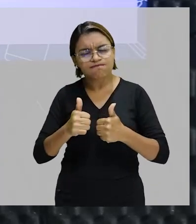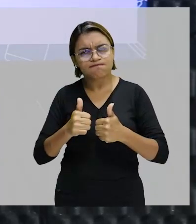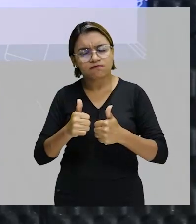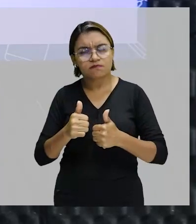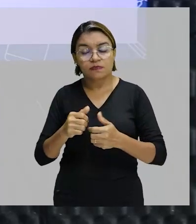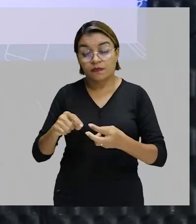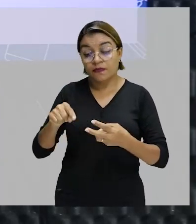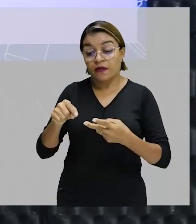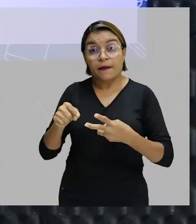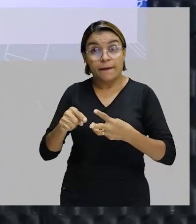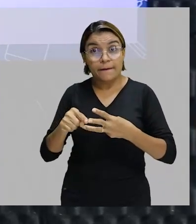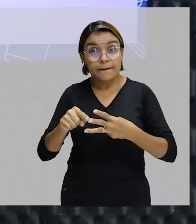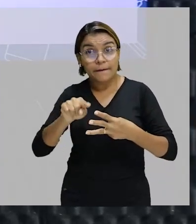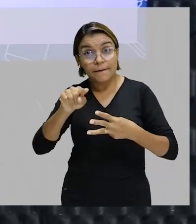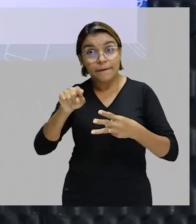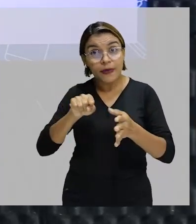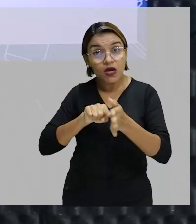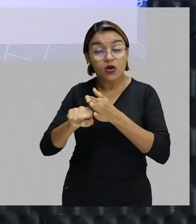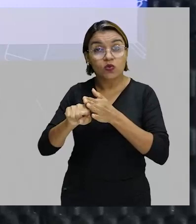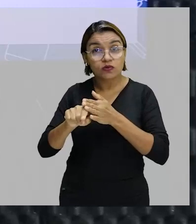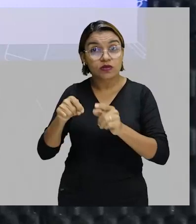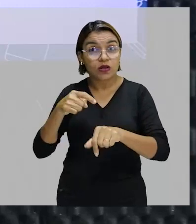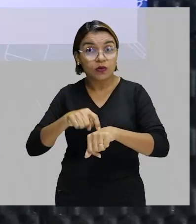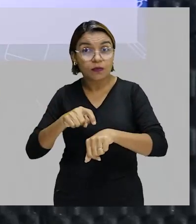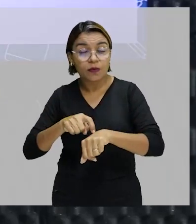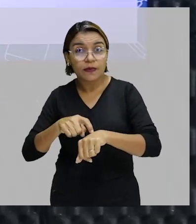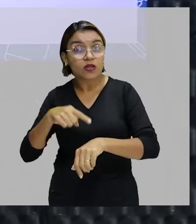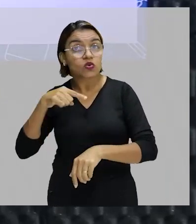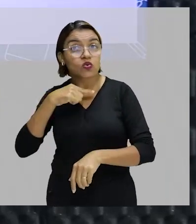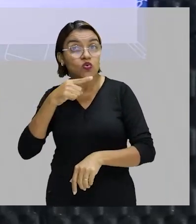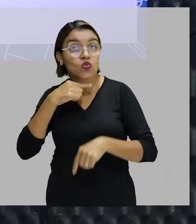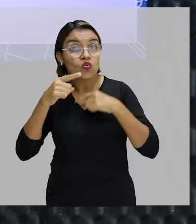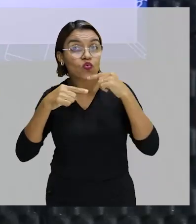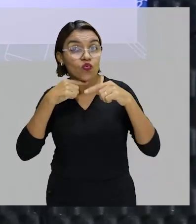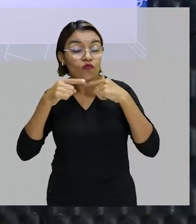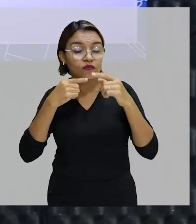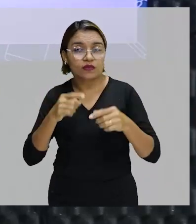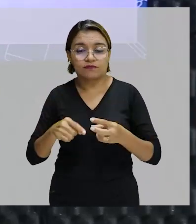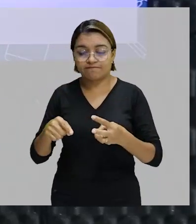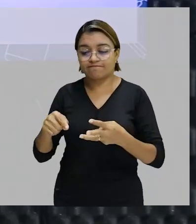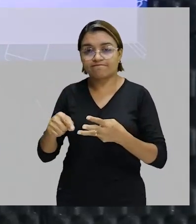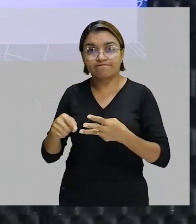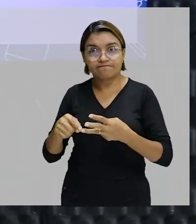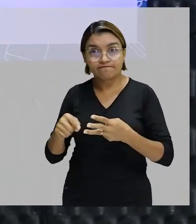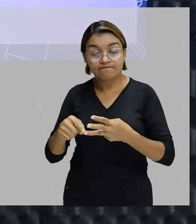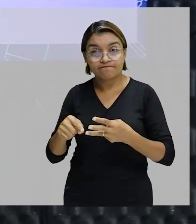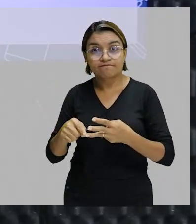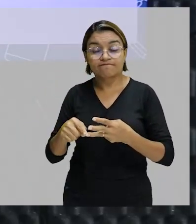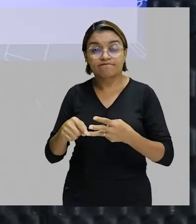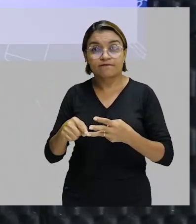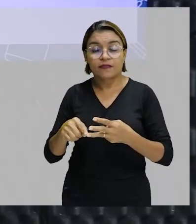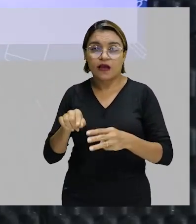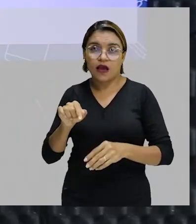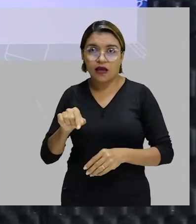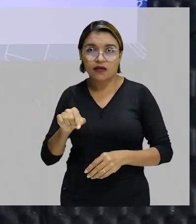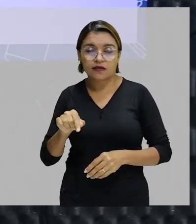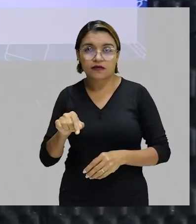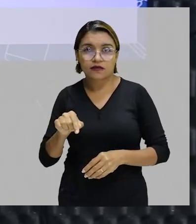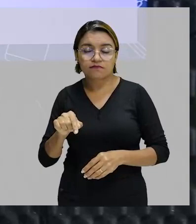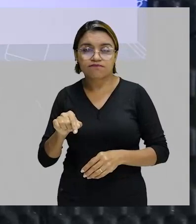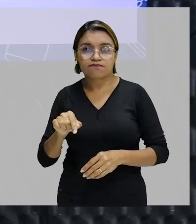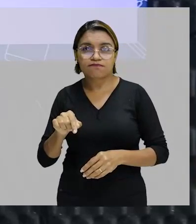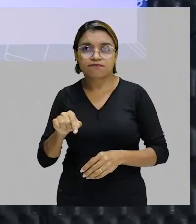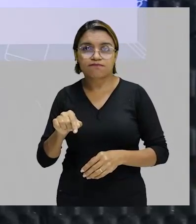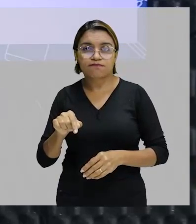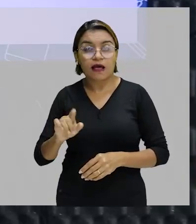você questiona. E a negação é quando você se opõe, quando você cria ou estabelece uma ideia de oposição ou de